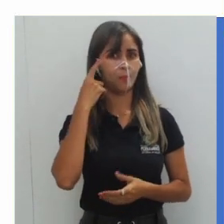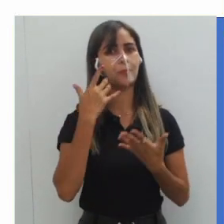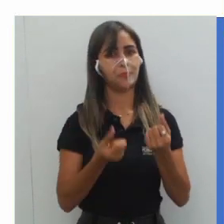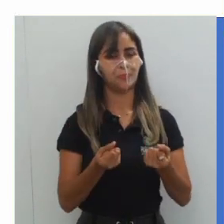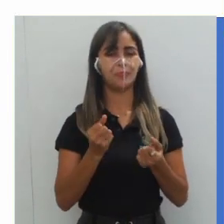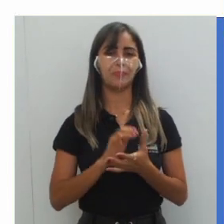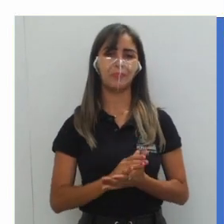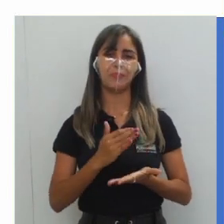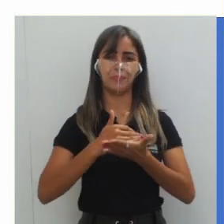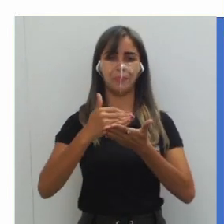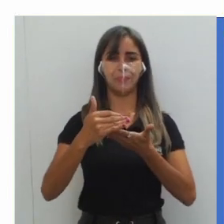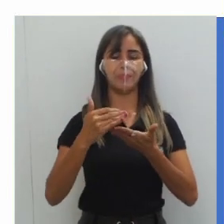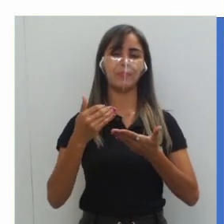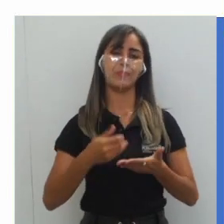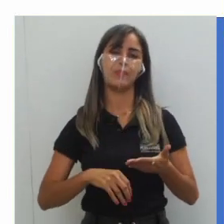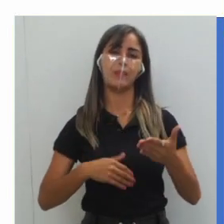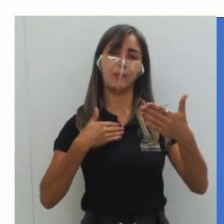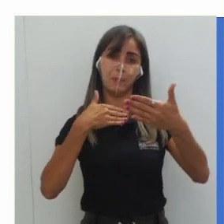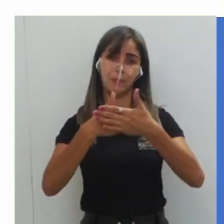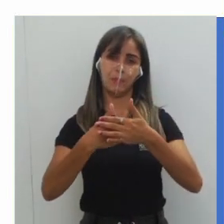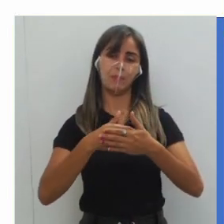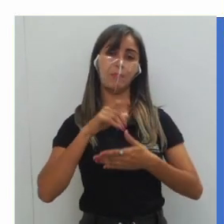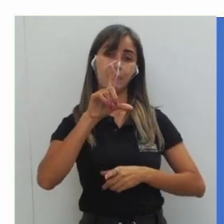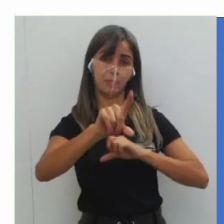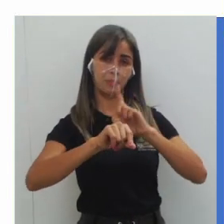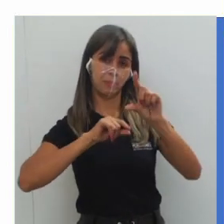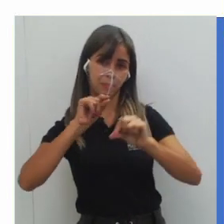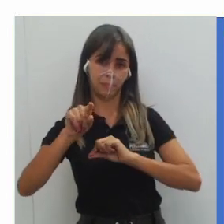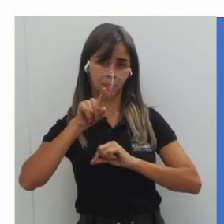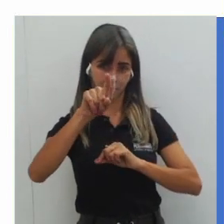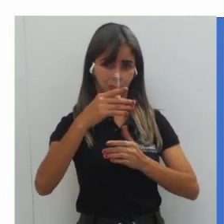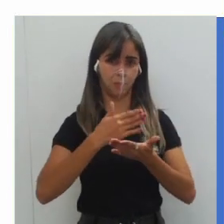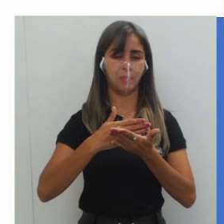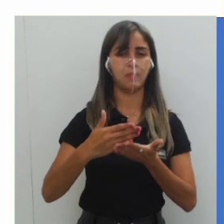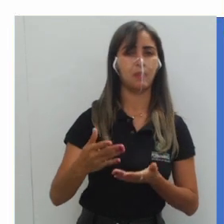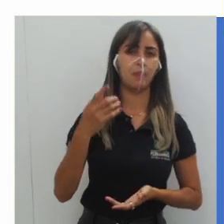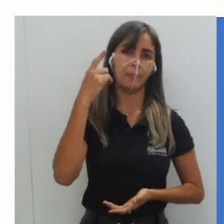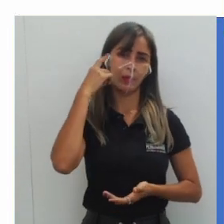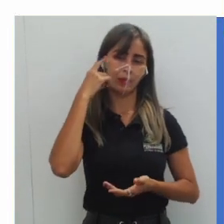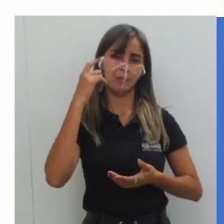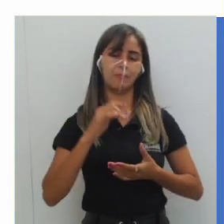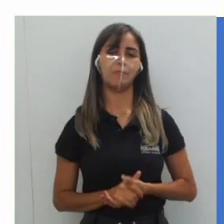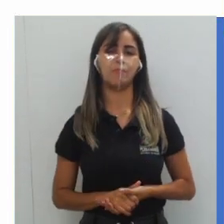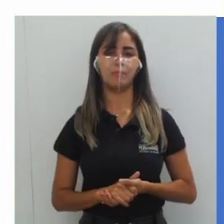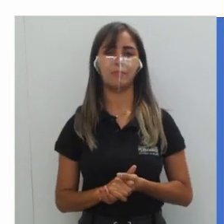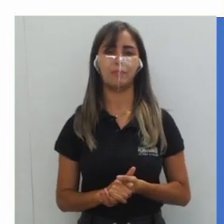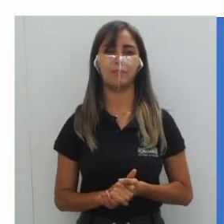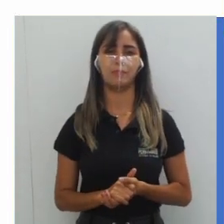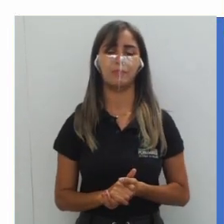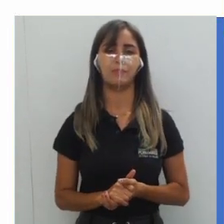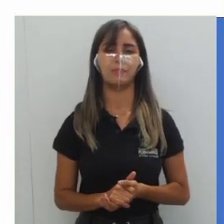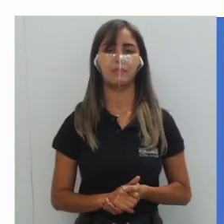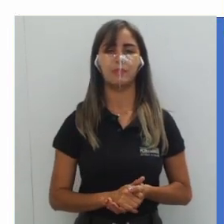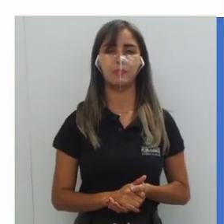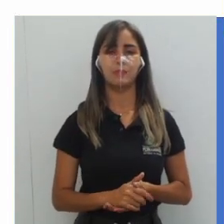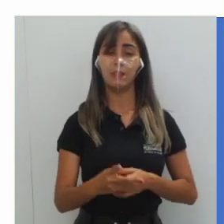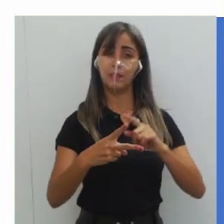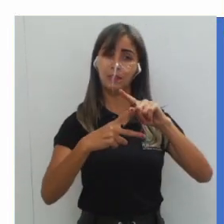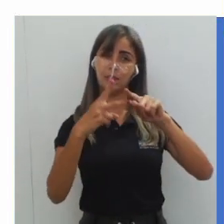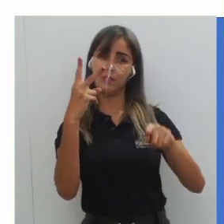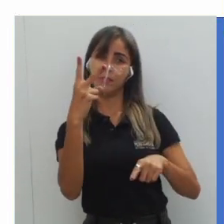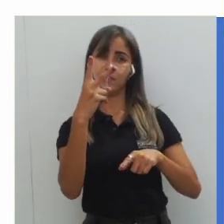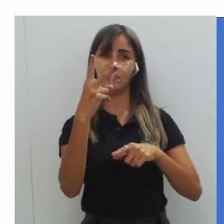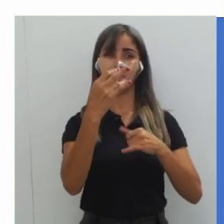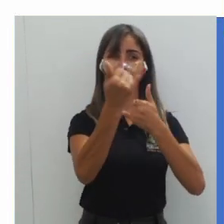Vamos pensar. Segue aí a próxima opção para você começar a refletir. Então temos